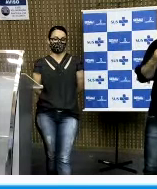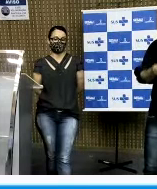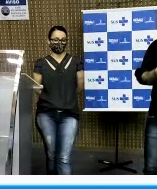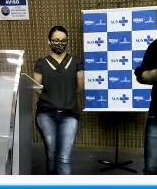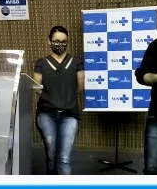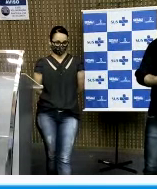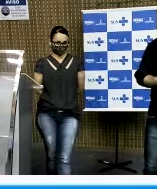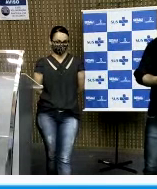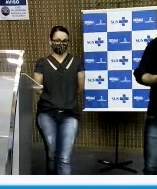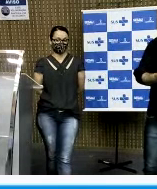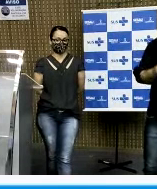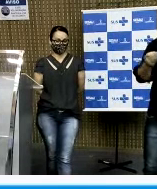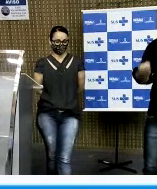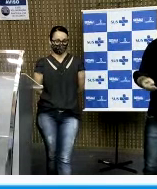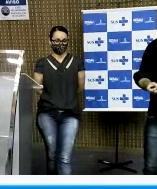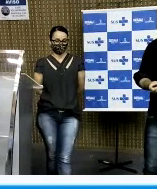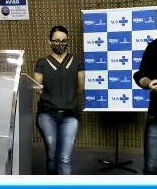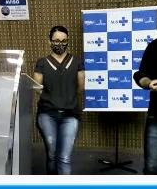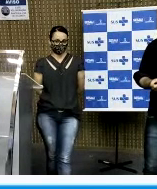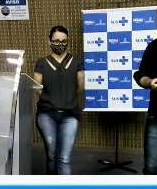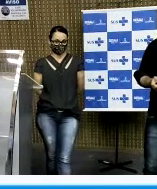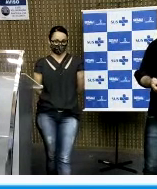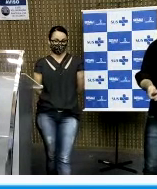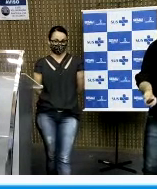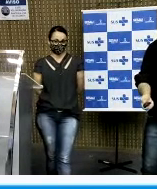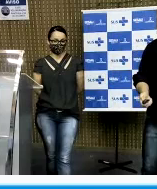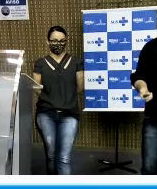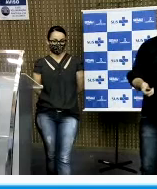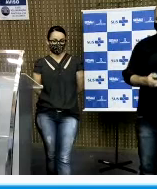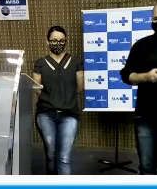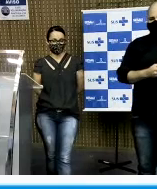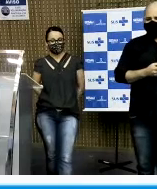que é bastante atuante dentro da unidade, porém que não realiza as visitas.